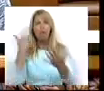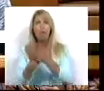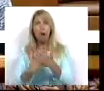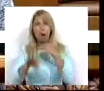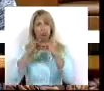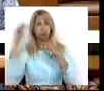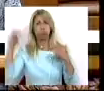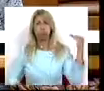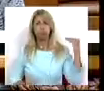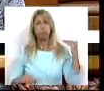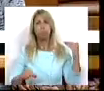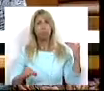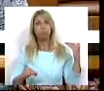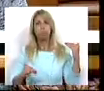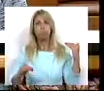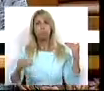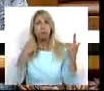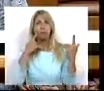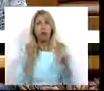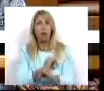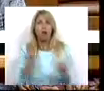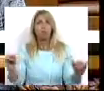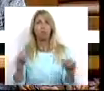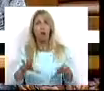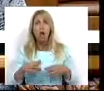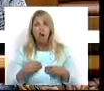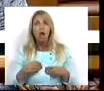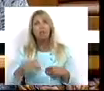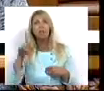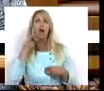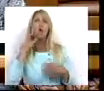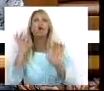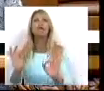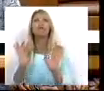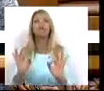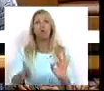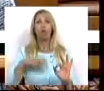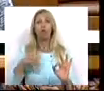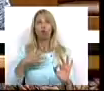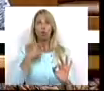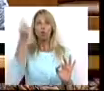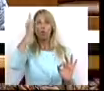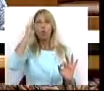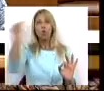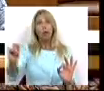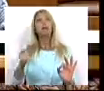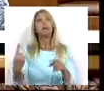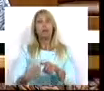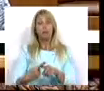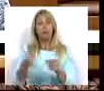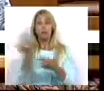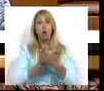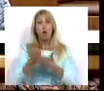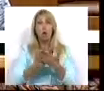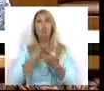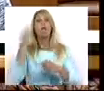desigualdades inqualificáveis, que salvaguarda as grandes fortunas e os grandes interesses económicos e financeiros e